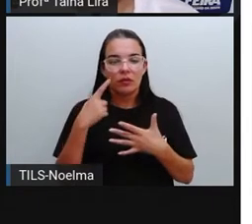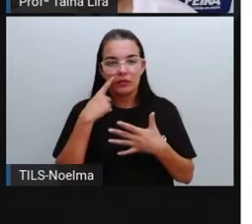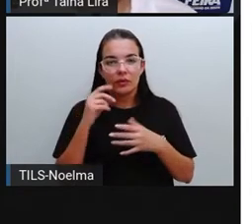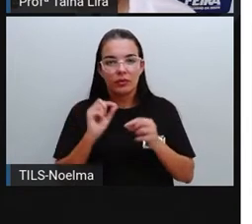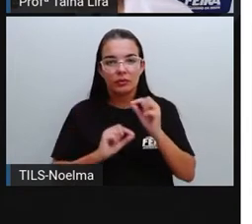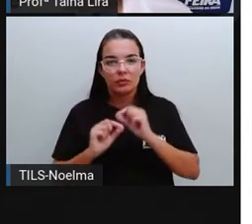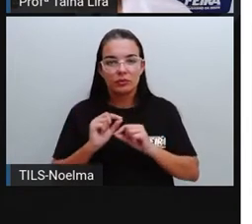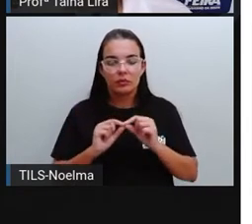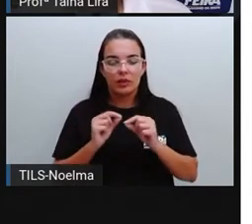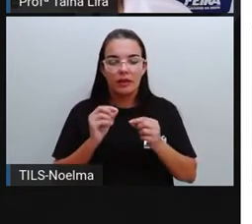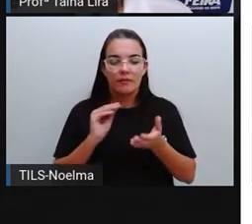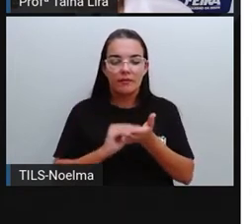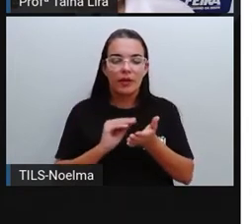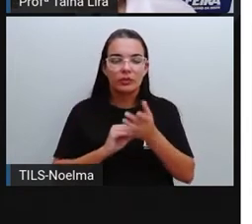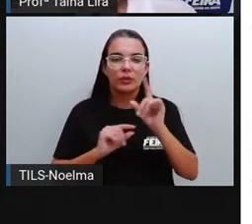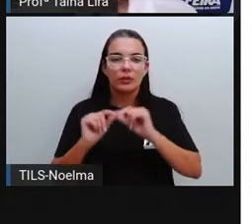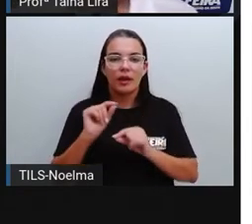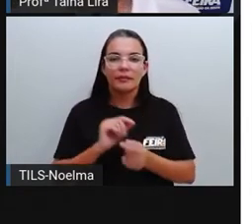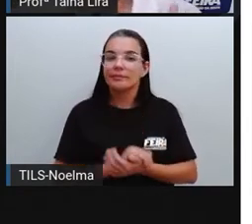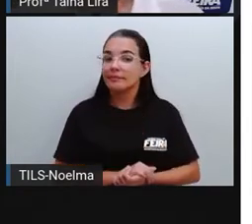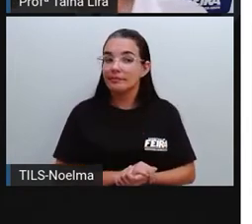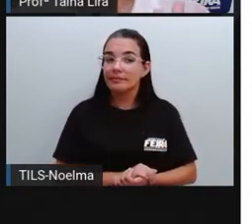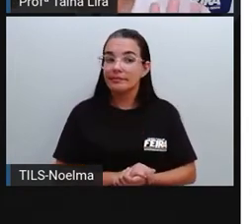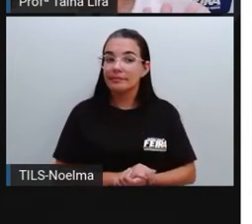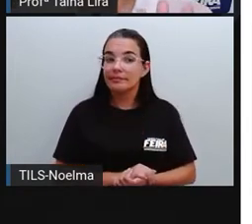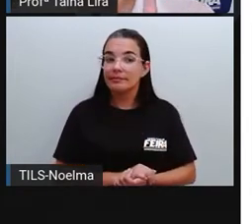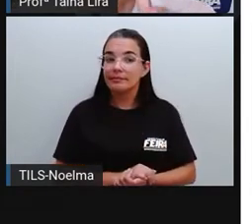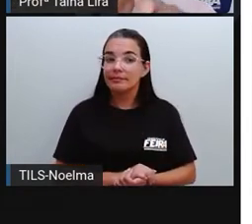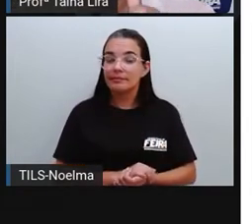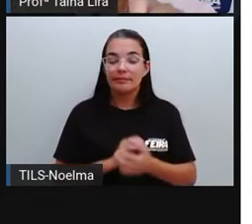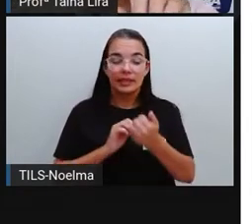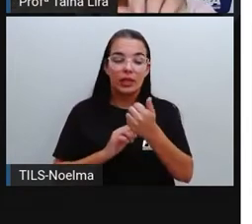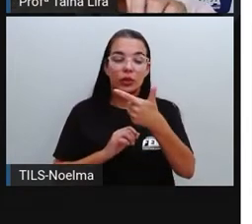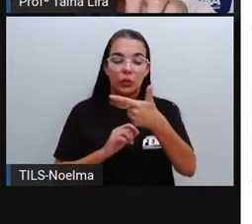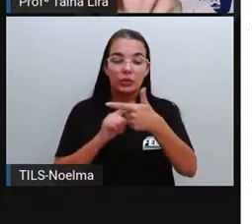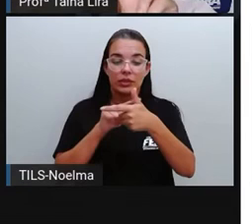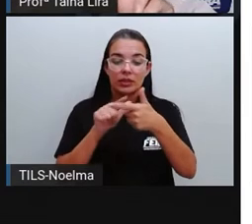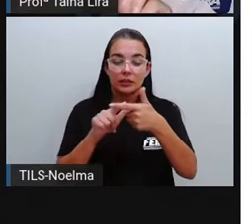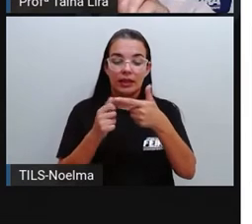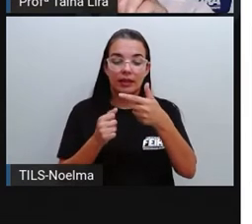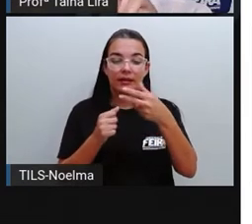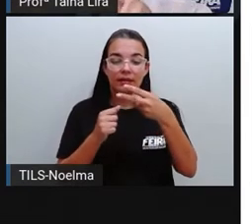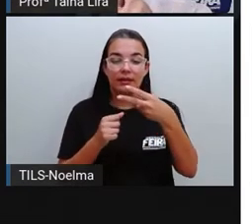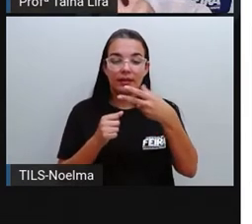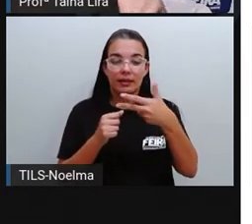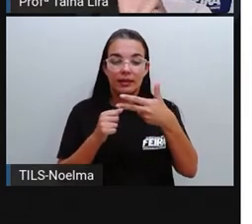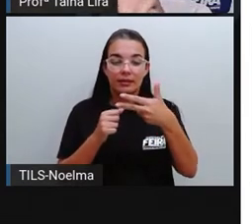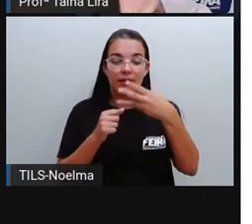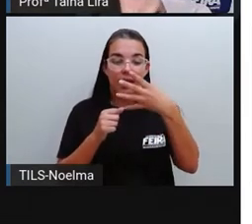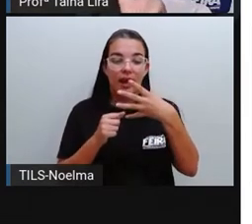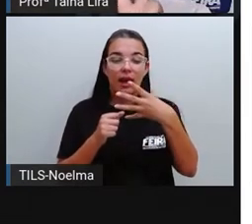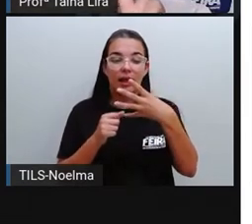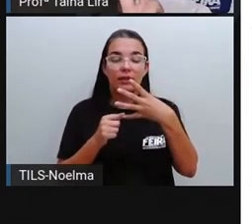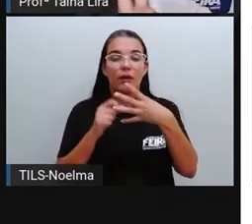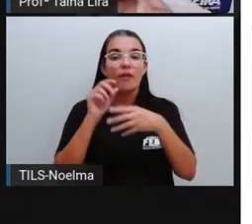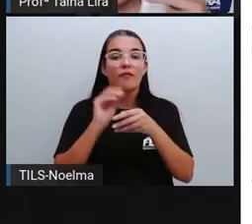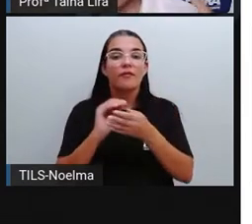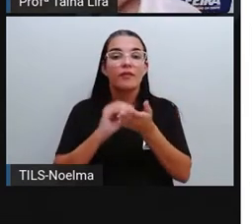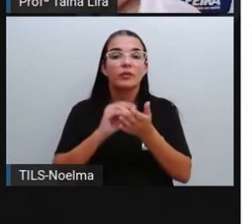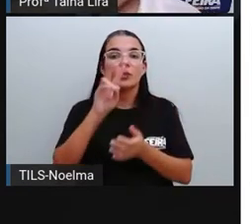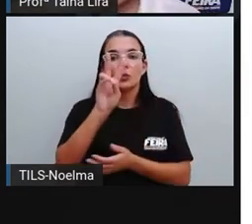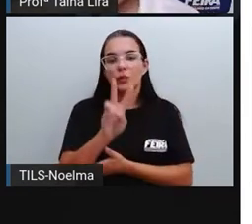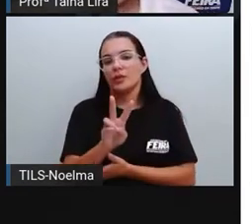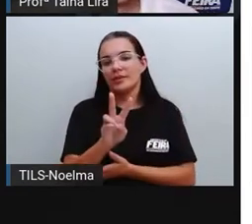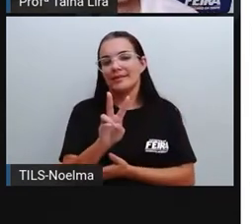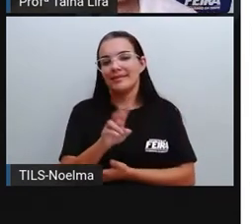pontos falta aí para chegar em 14? Então, 12, né? 13, 14. Então, são, ó,